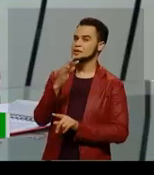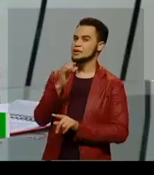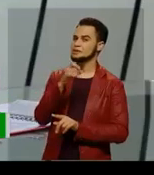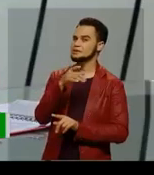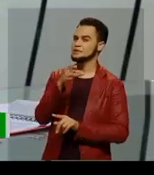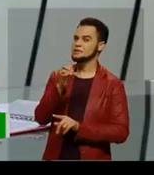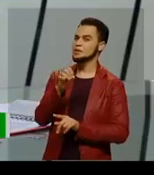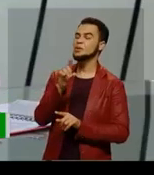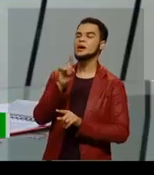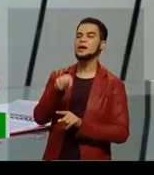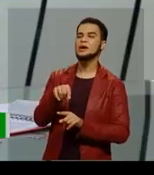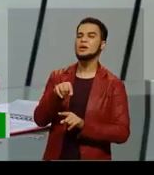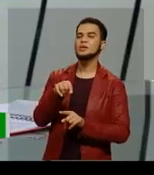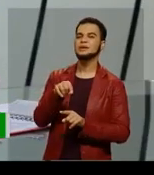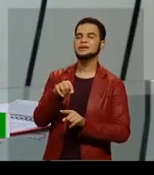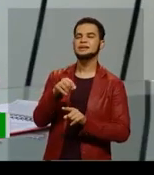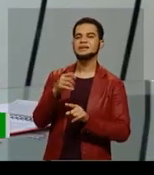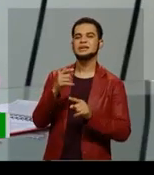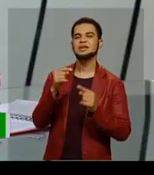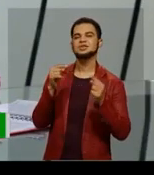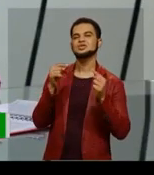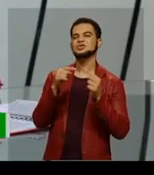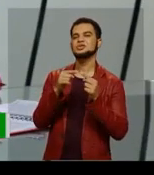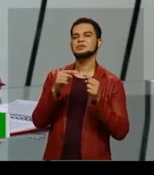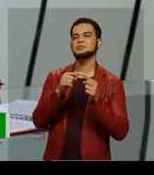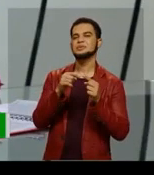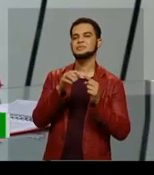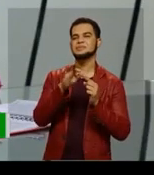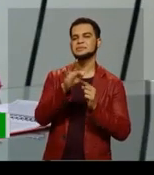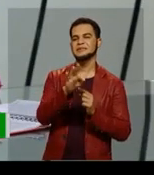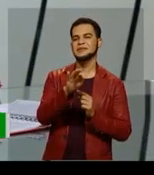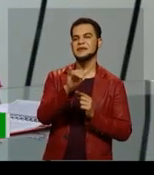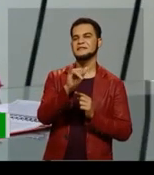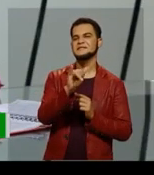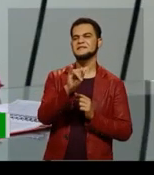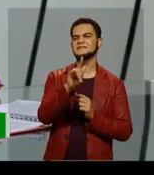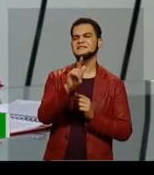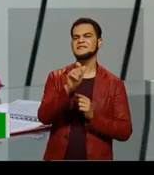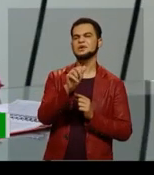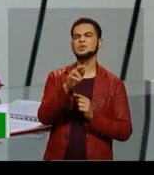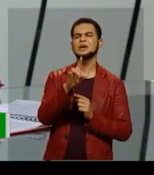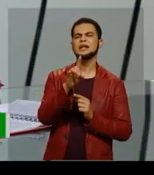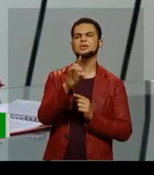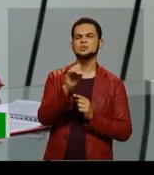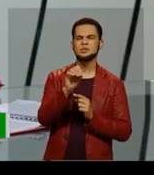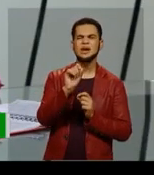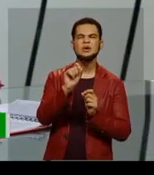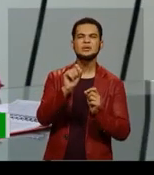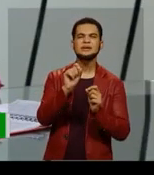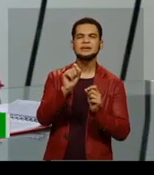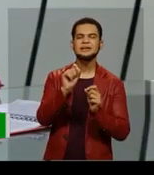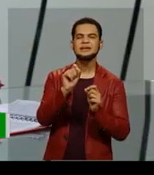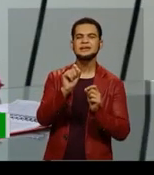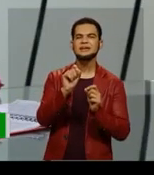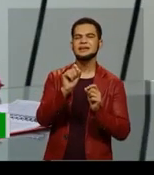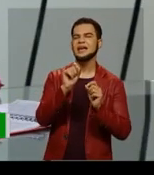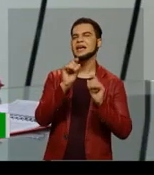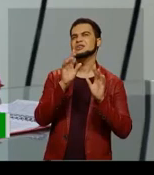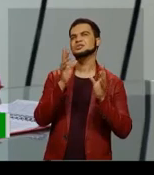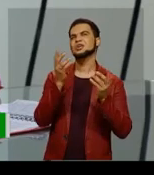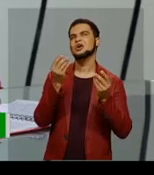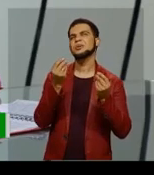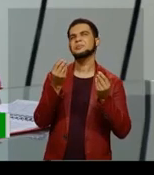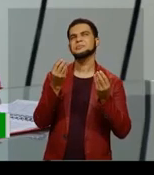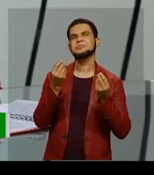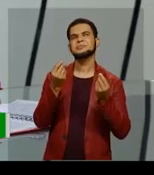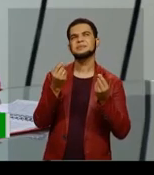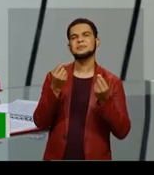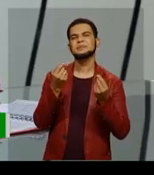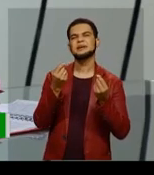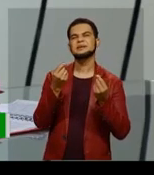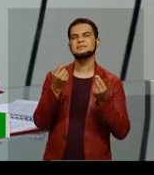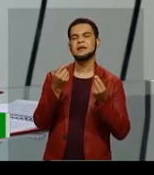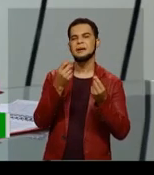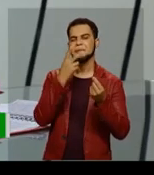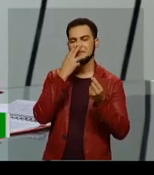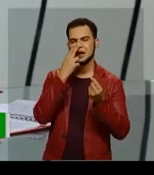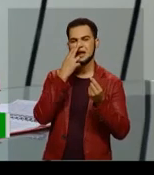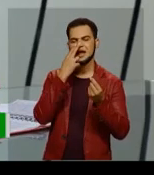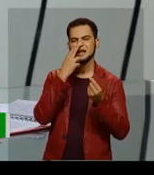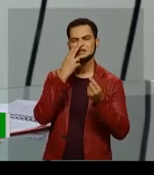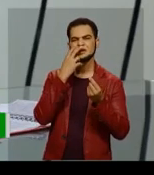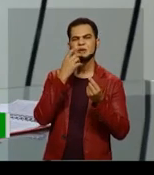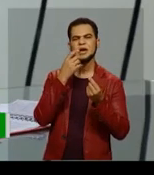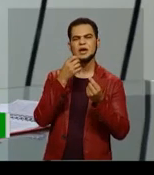figurado, né? É aquele sentido, é o que eu uso às vezes para dar mais